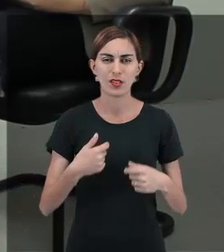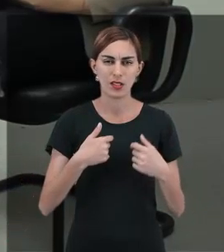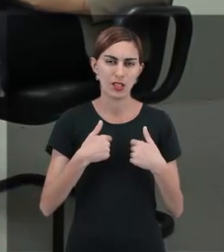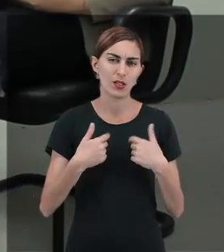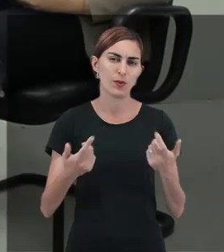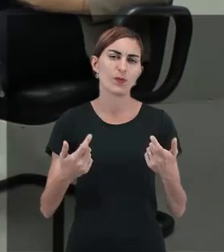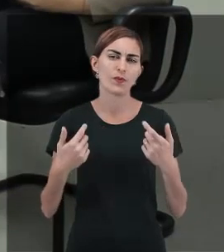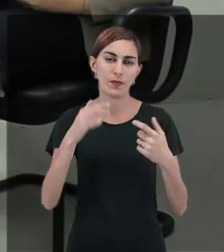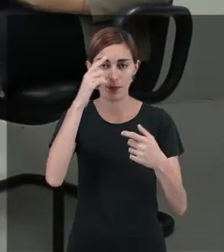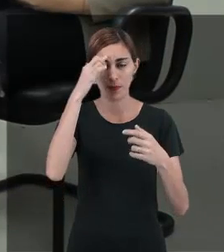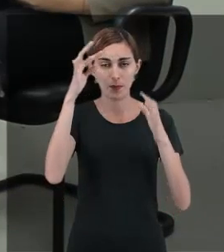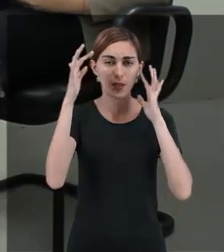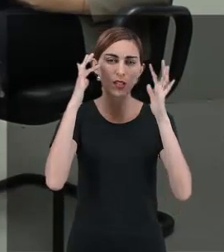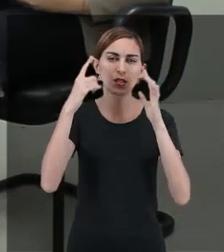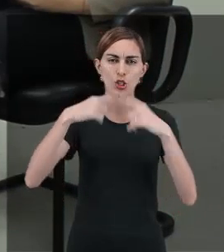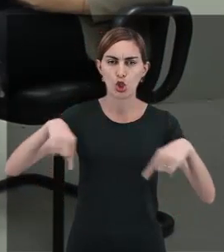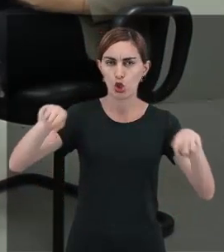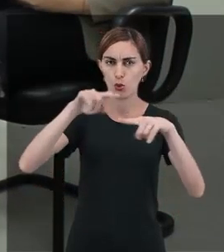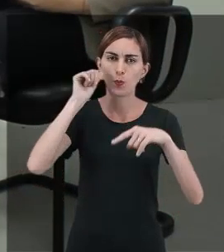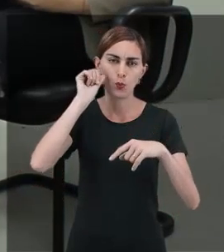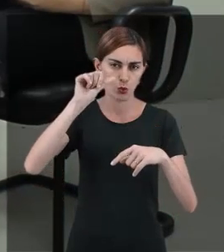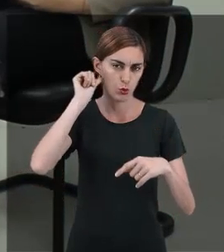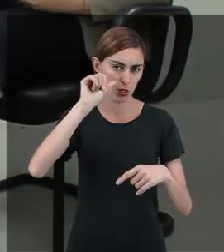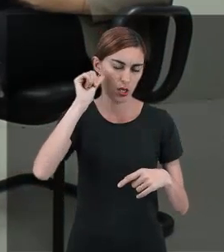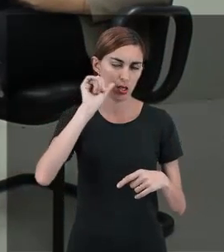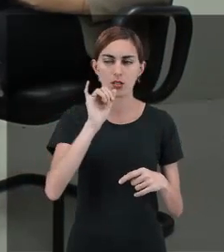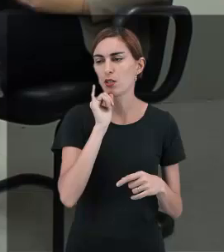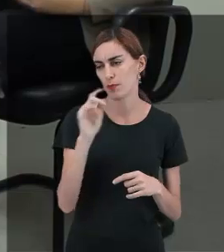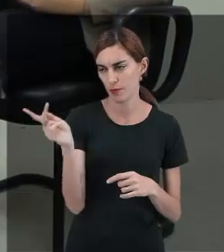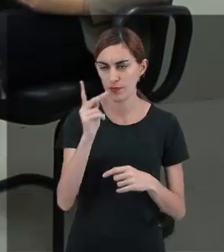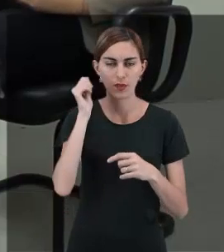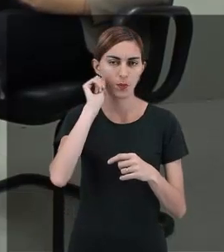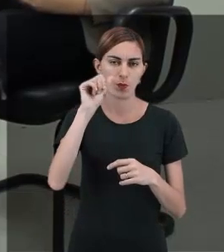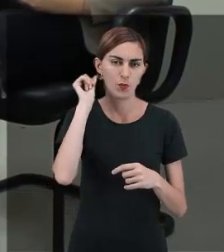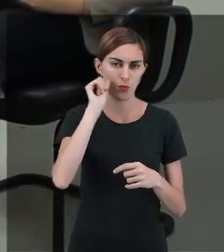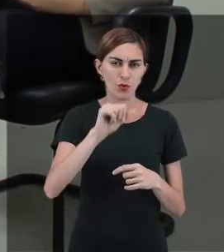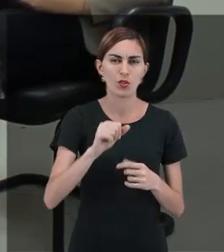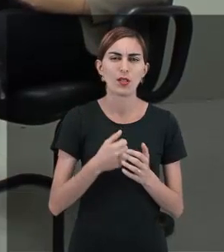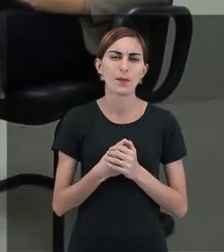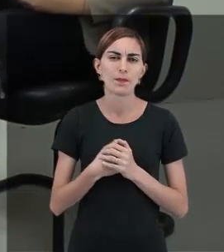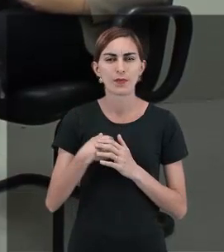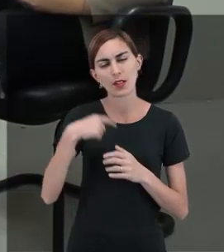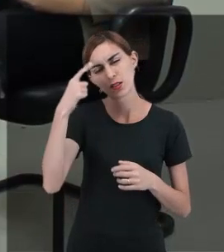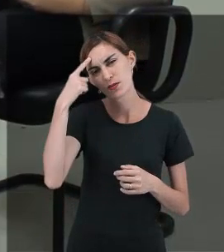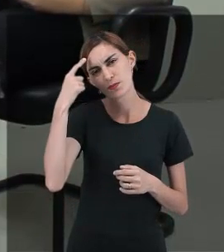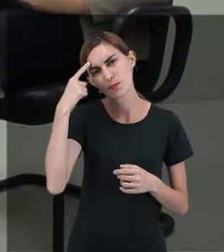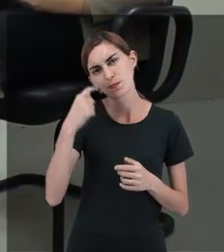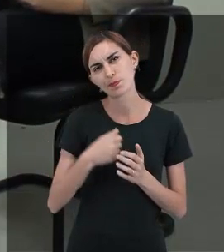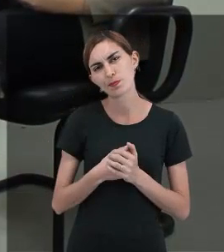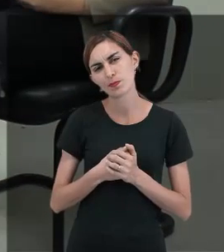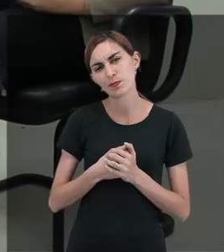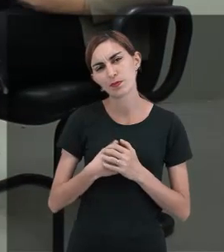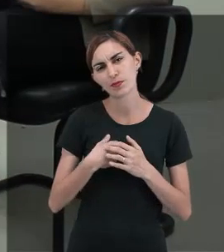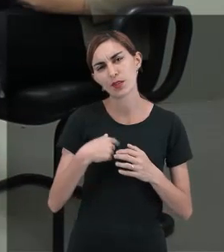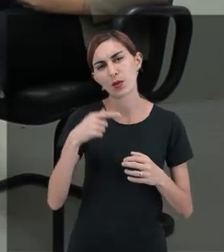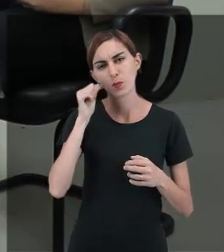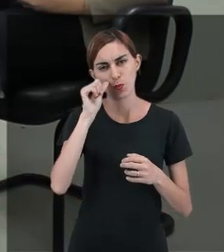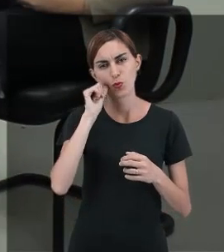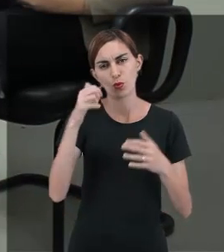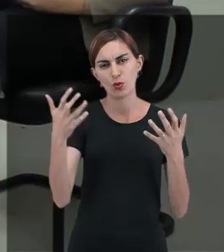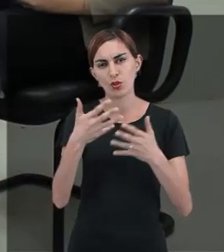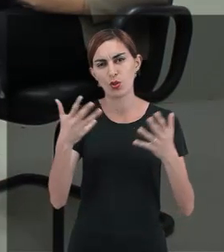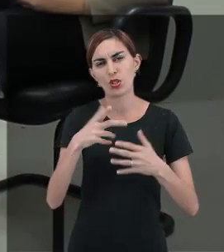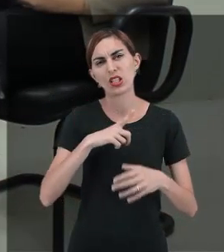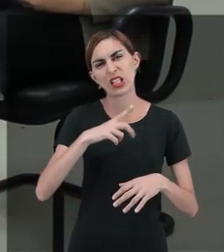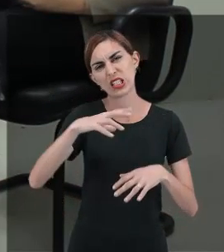resolver. Imaginemos nós, mulheres, né, que calçados. Se a gente fizer mulheres hoje têm